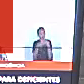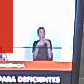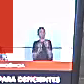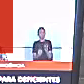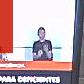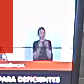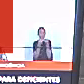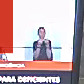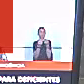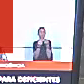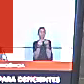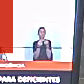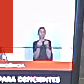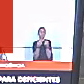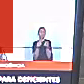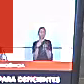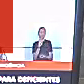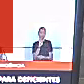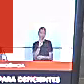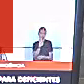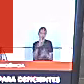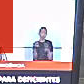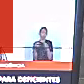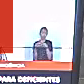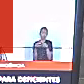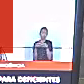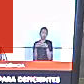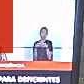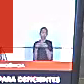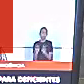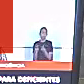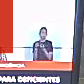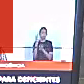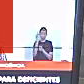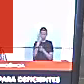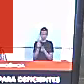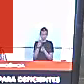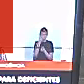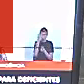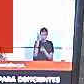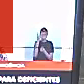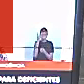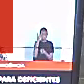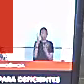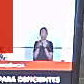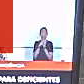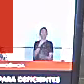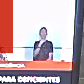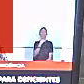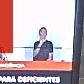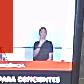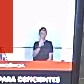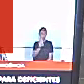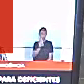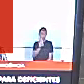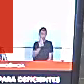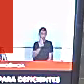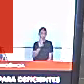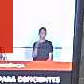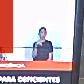estou representando a Comissão de Defesa de Direitos da Pessoa com Deficiência da OAB. E essa